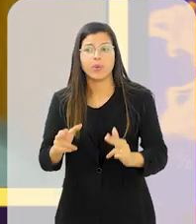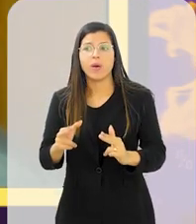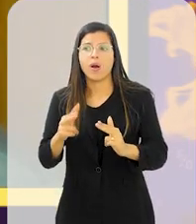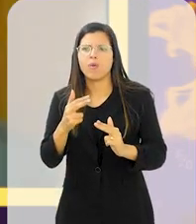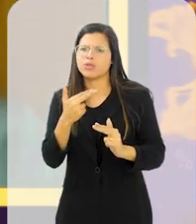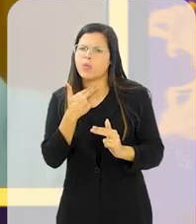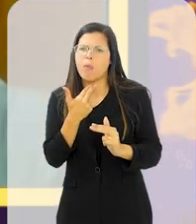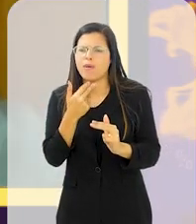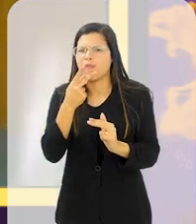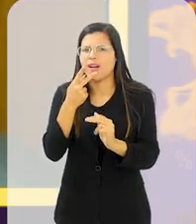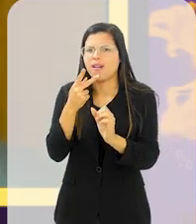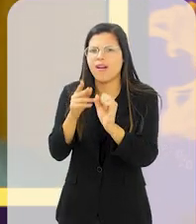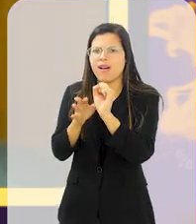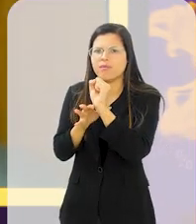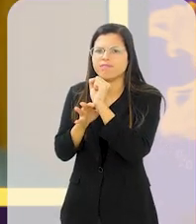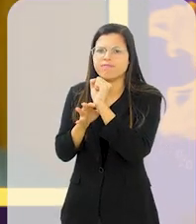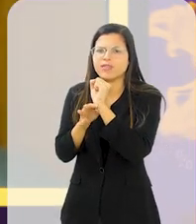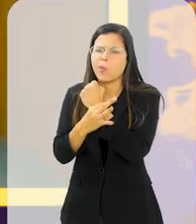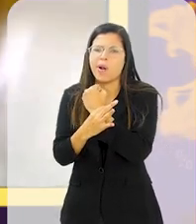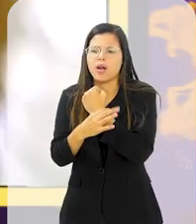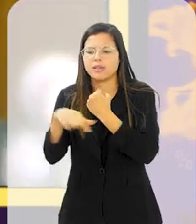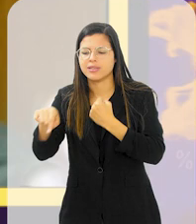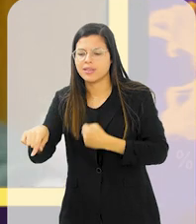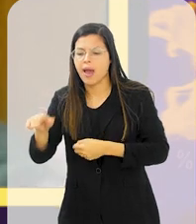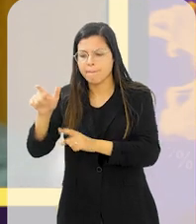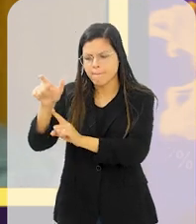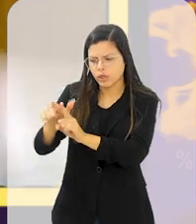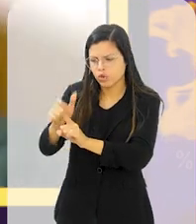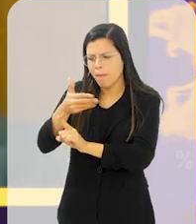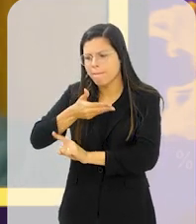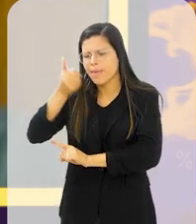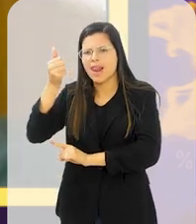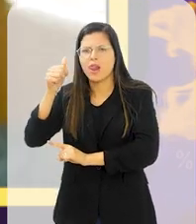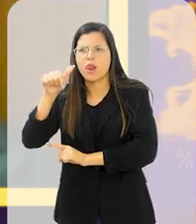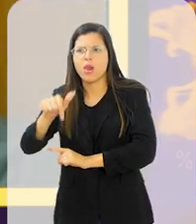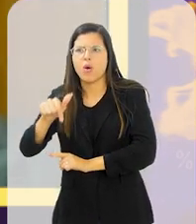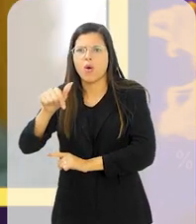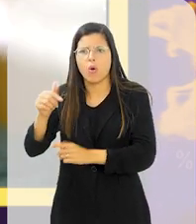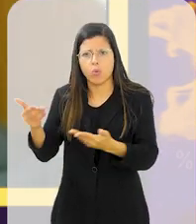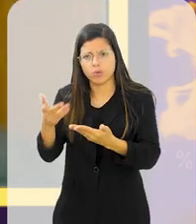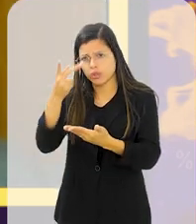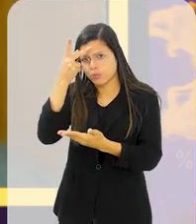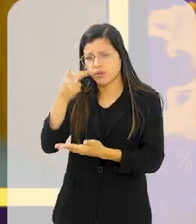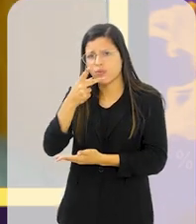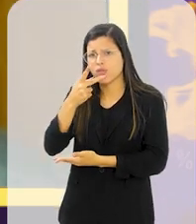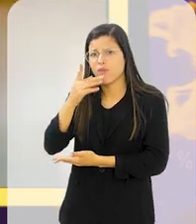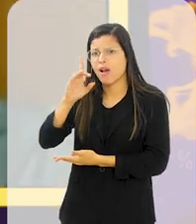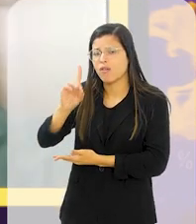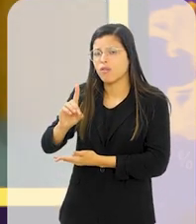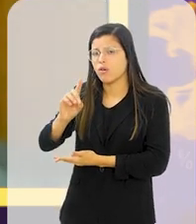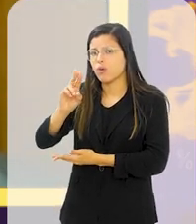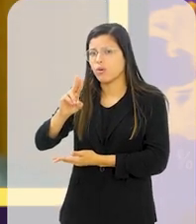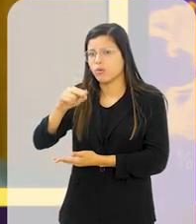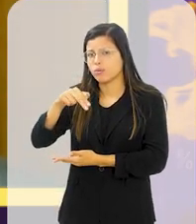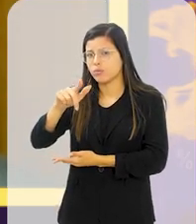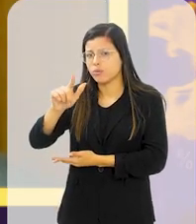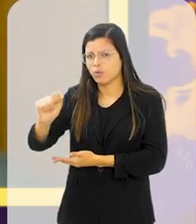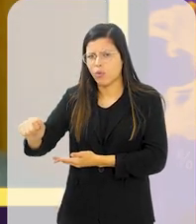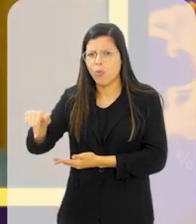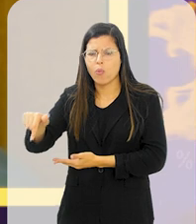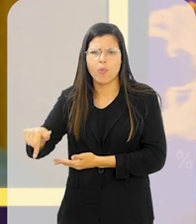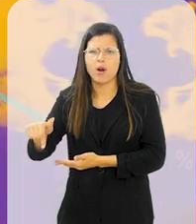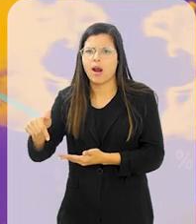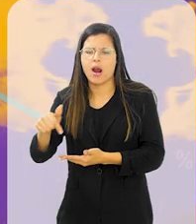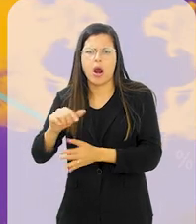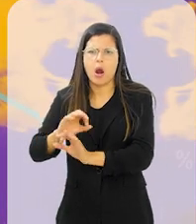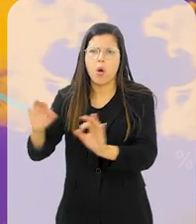segurança que fulano é melhor e fulano é pior. Hoje, as pessoas enaltecem o Dunga, o Mauro Silva, o Mazinho. Foram achincalhados até ganharem